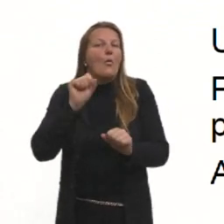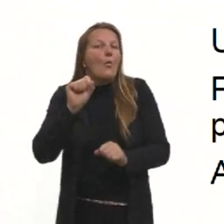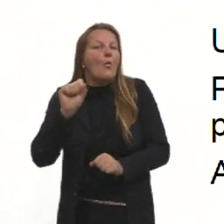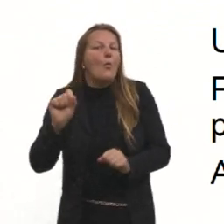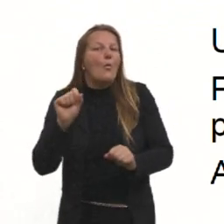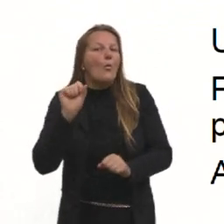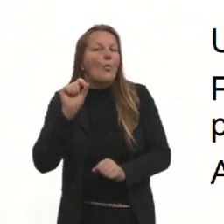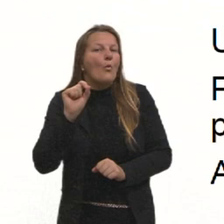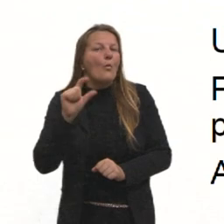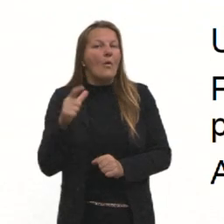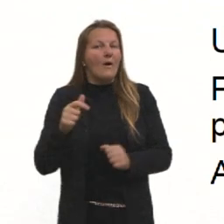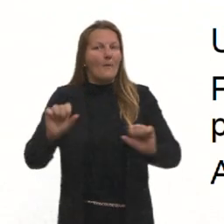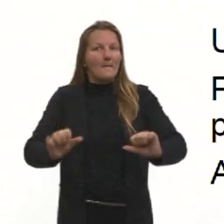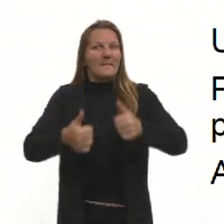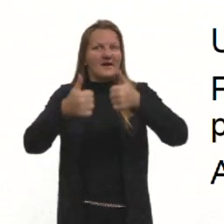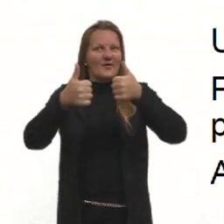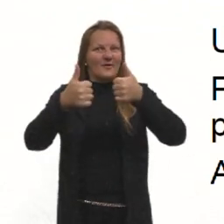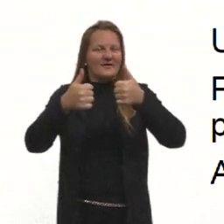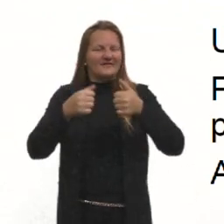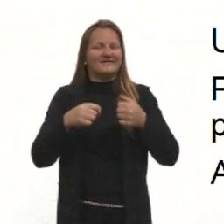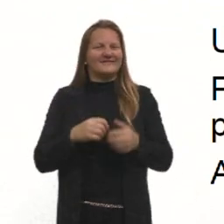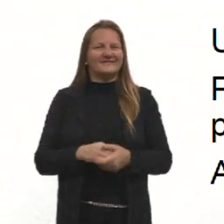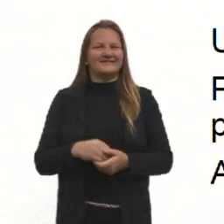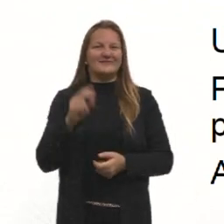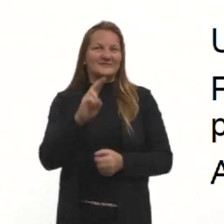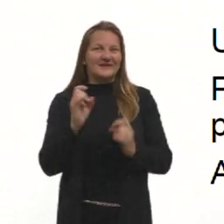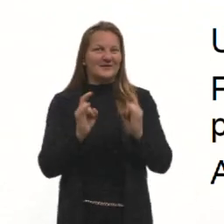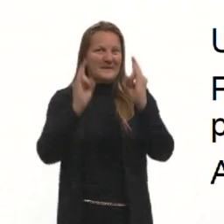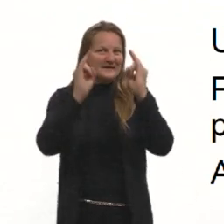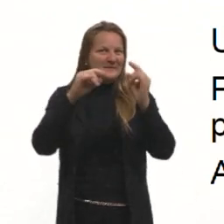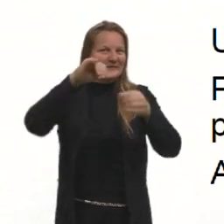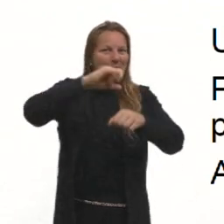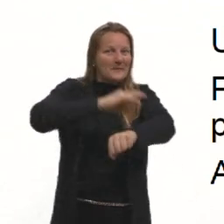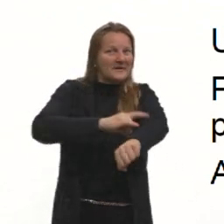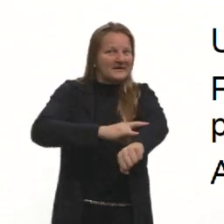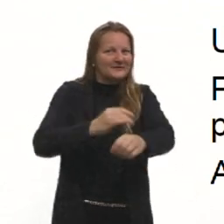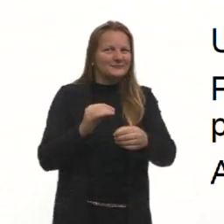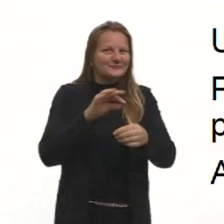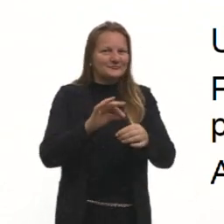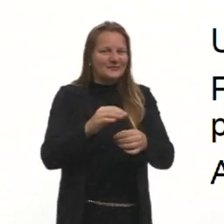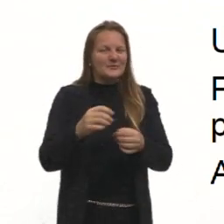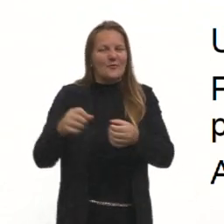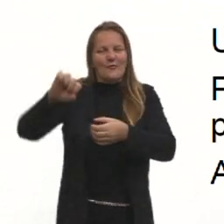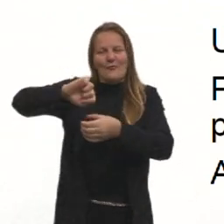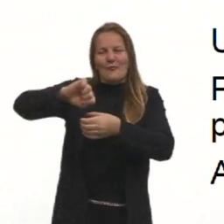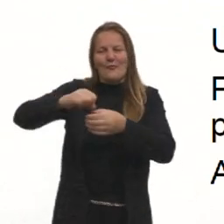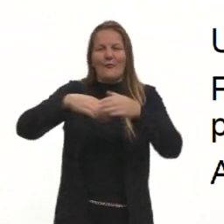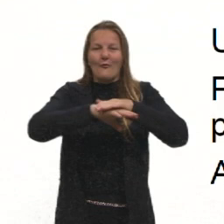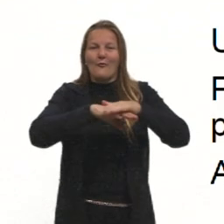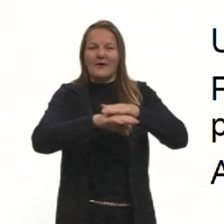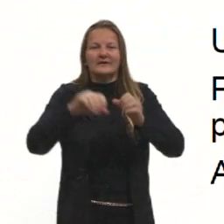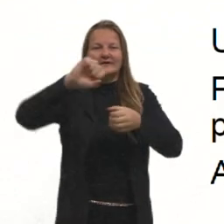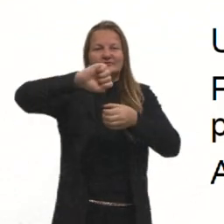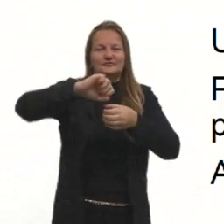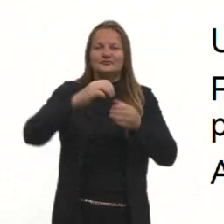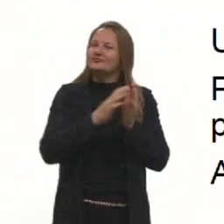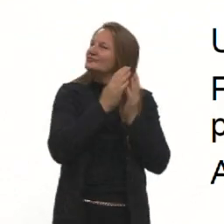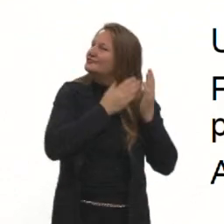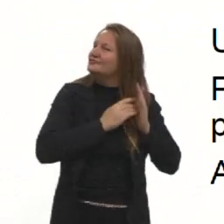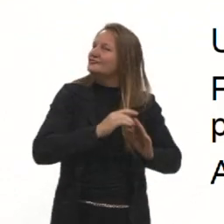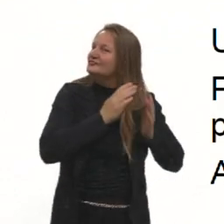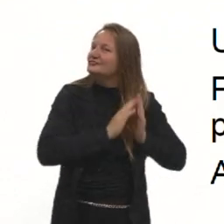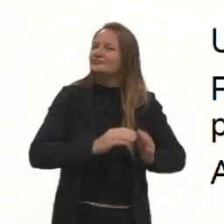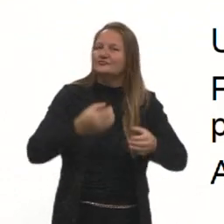deles né que nós podemos optar então a questão disso ainda para utilizarmos 3,14 como